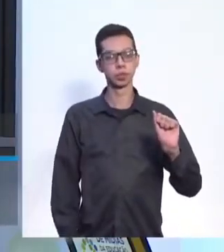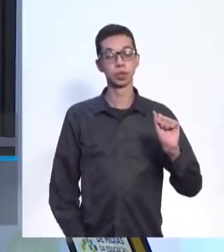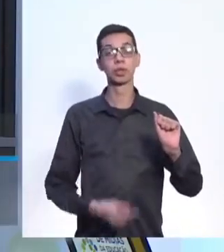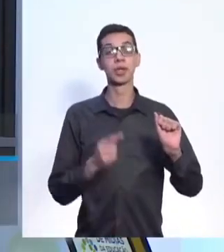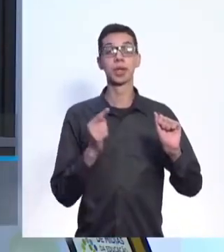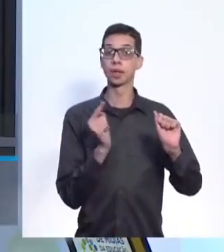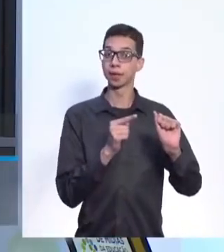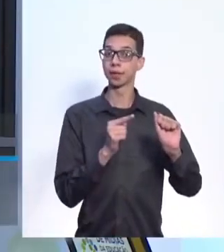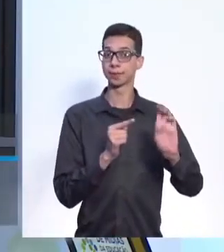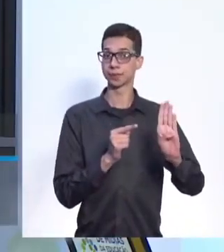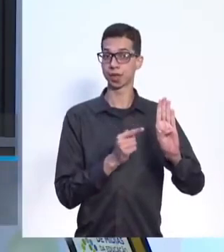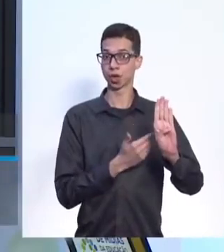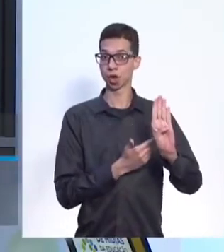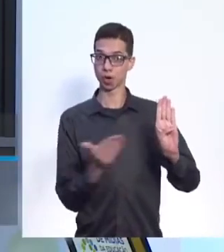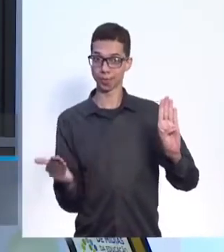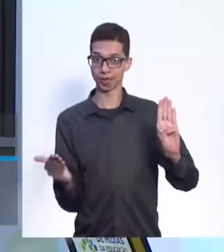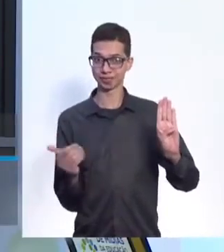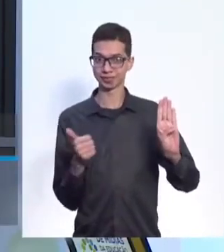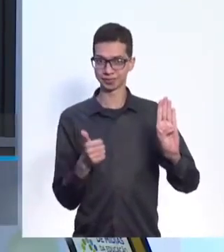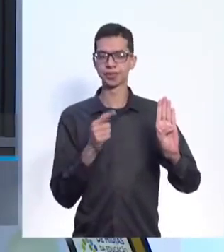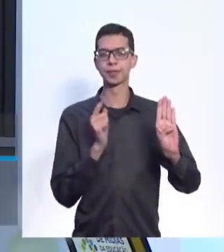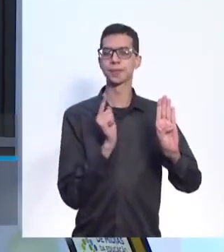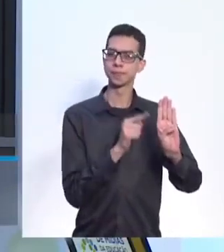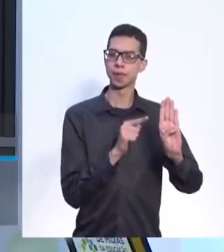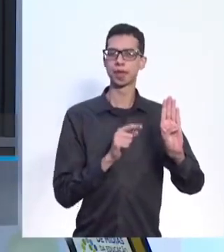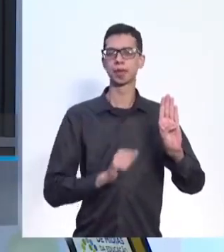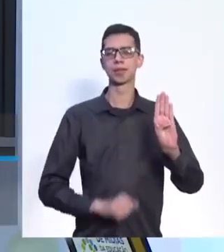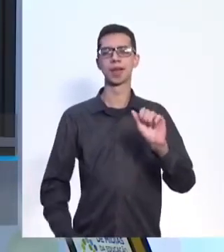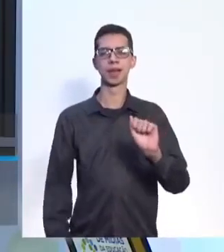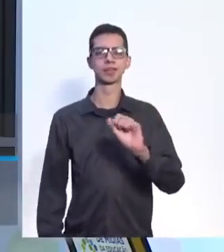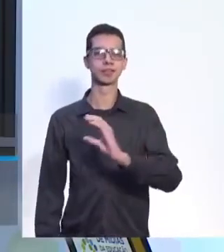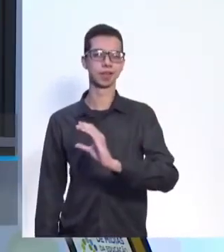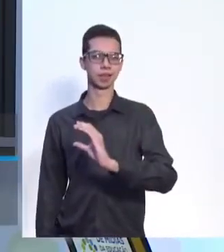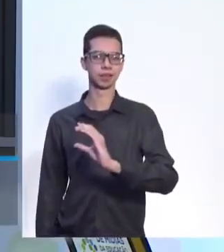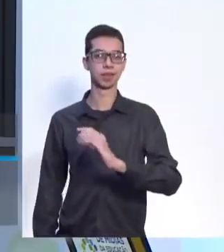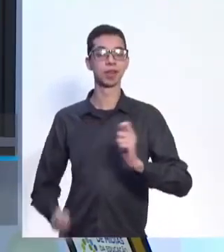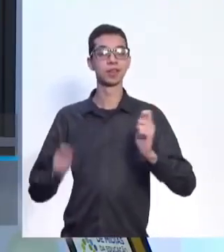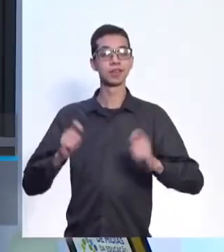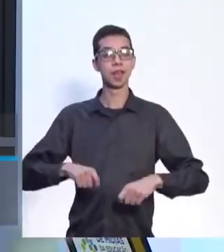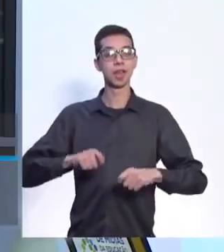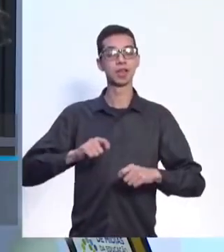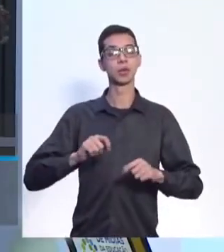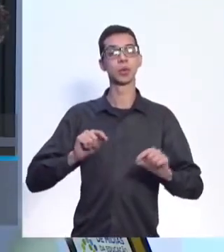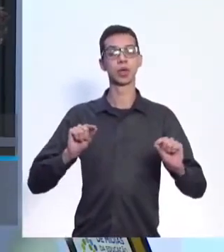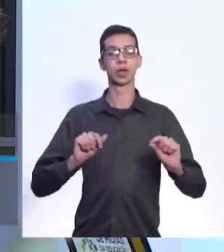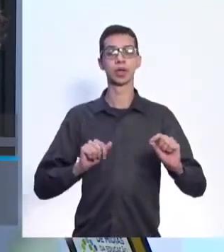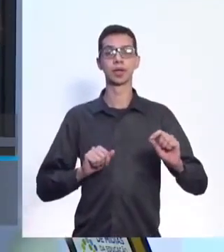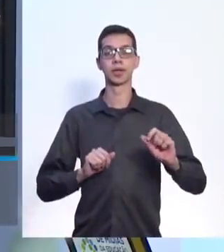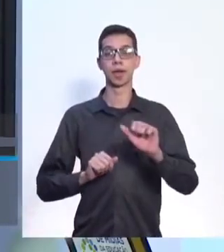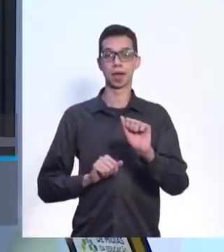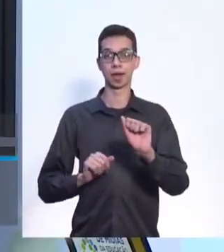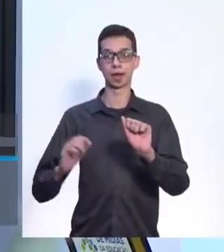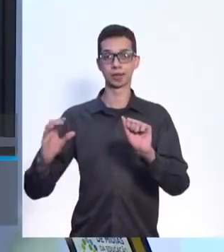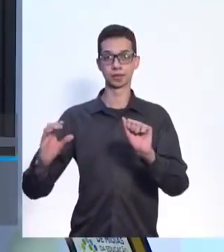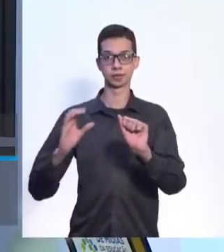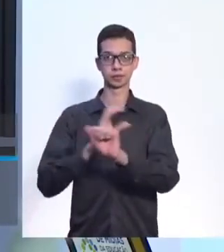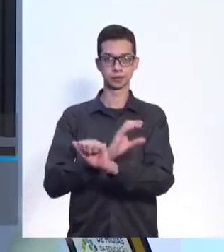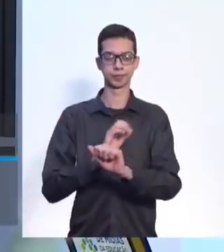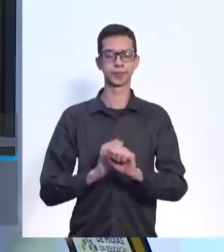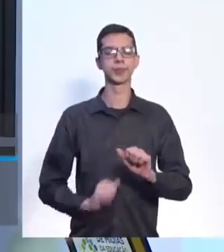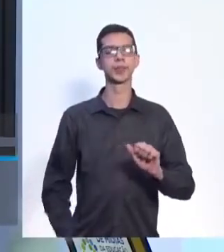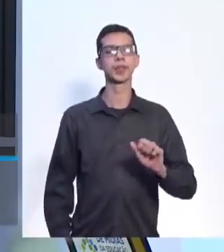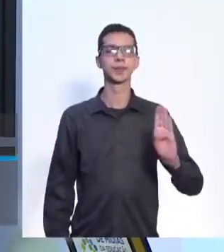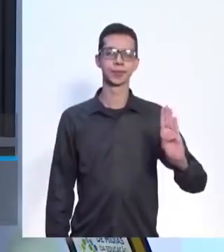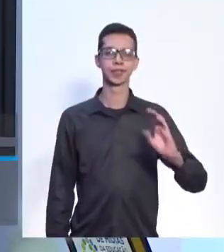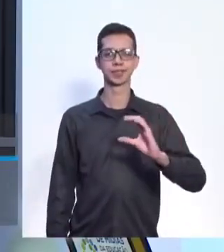B? Então, B, A, C. Aí eu troco o A com o C. Então, B, C e A.